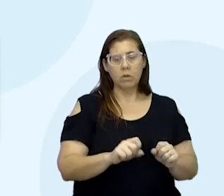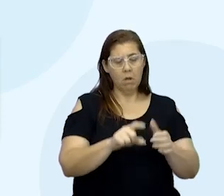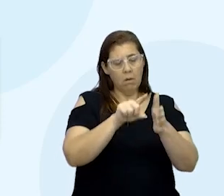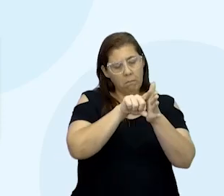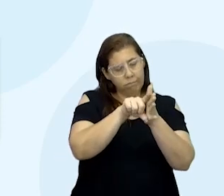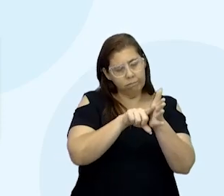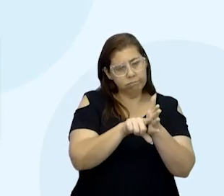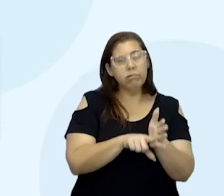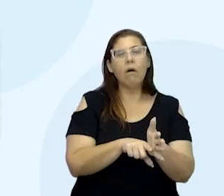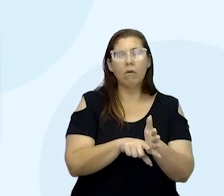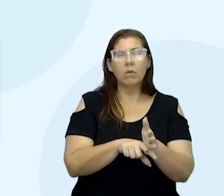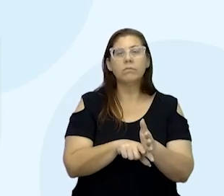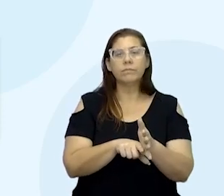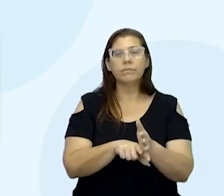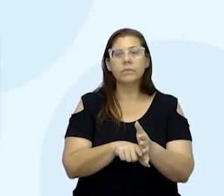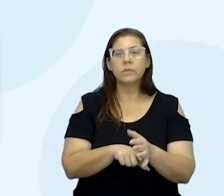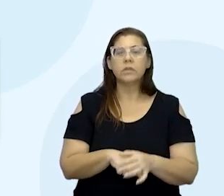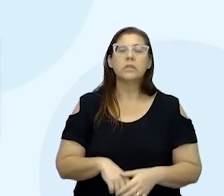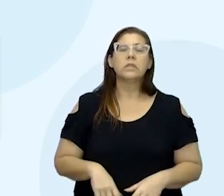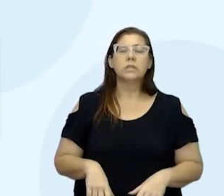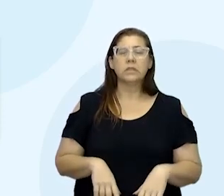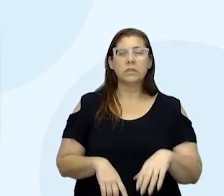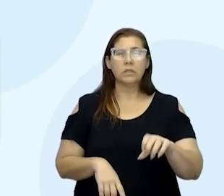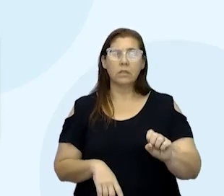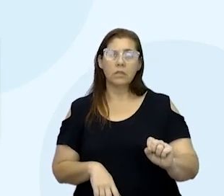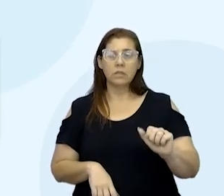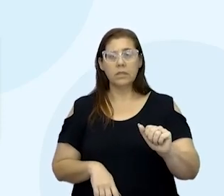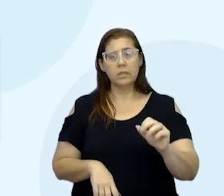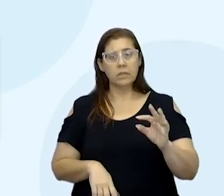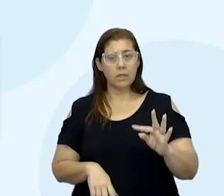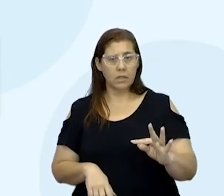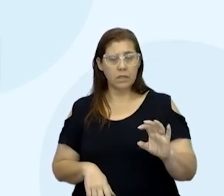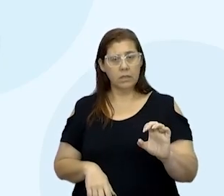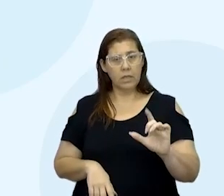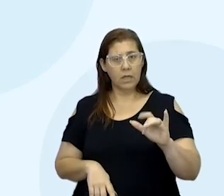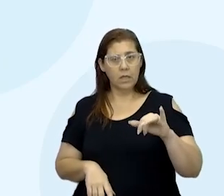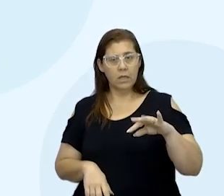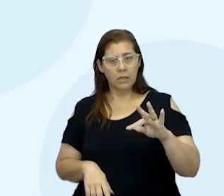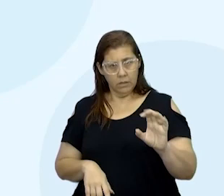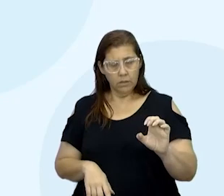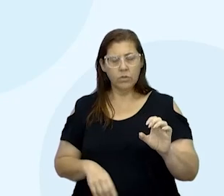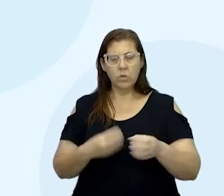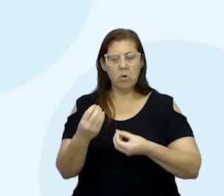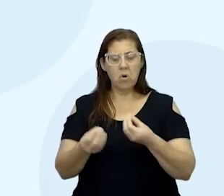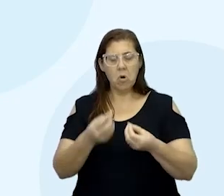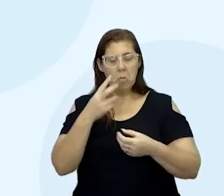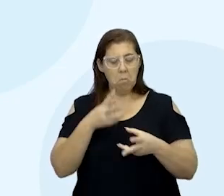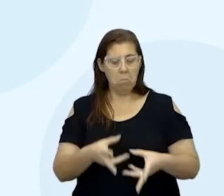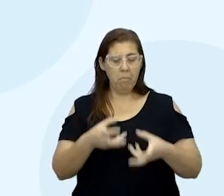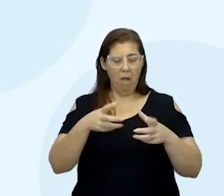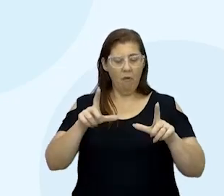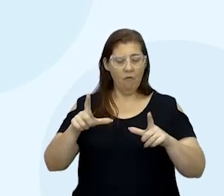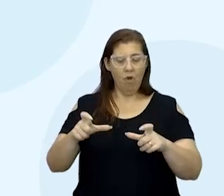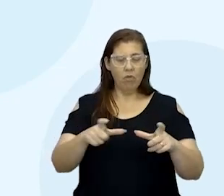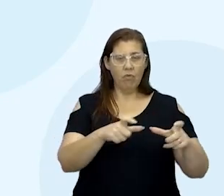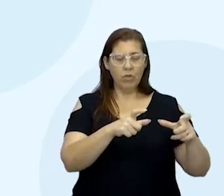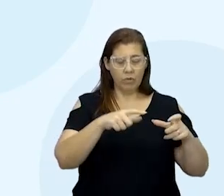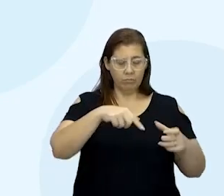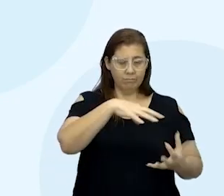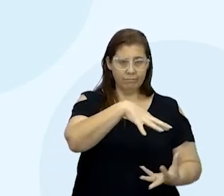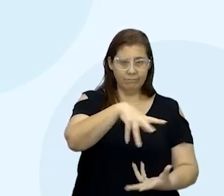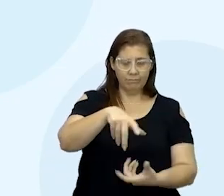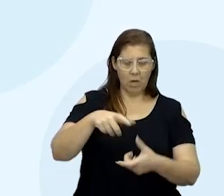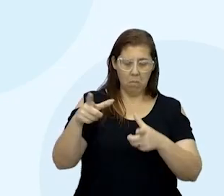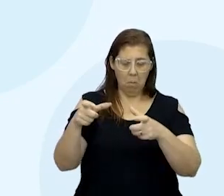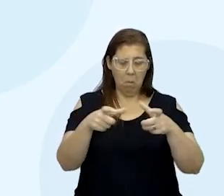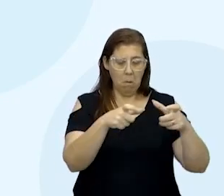mapeamento de satélites, né, do Google, né, para ver o mapa dessas regiões e o histórico de mudanças delas, tá? Bem, então nós temos aqui a